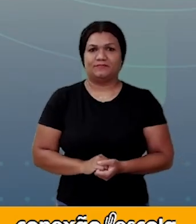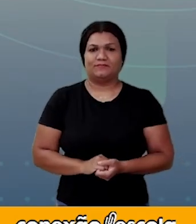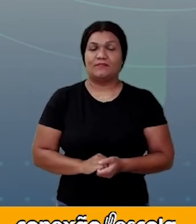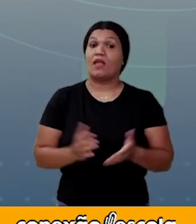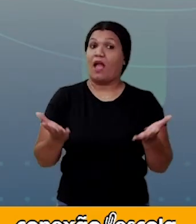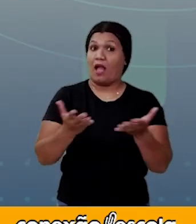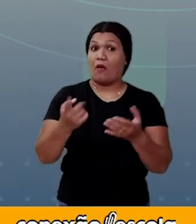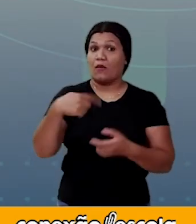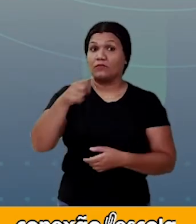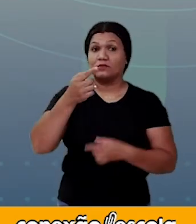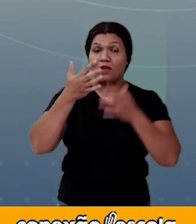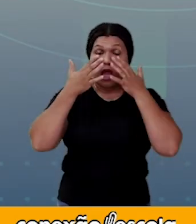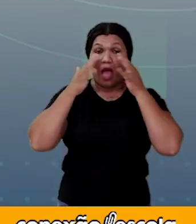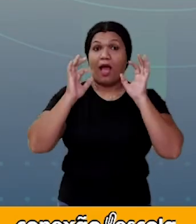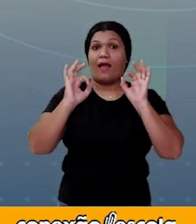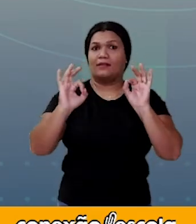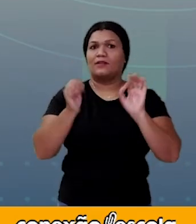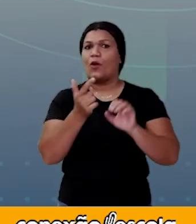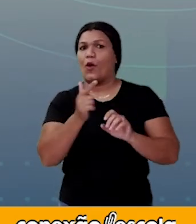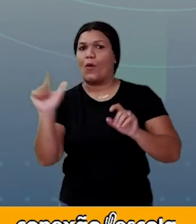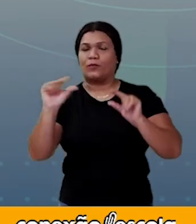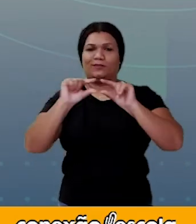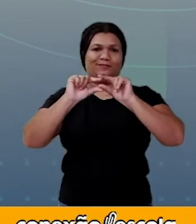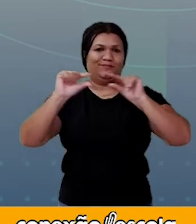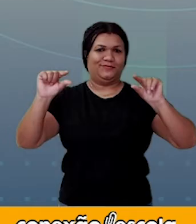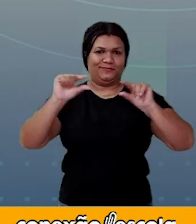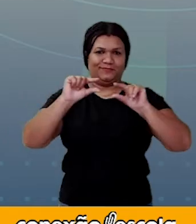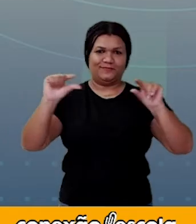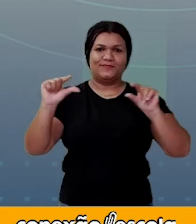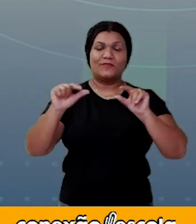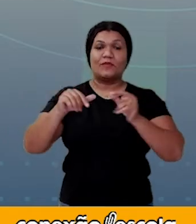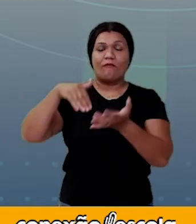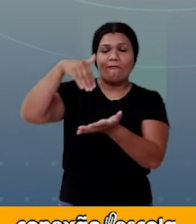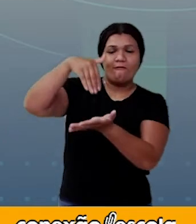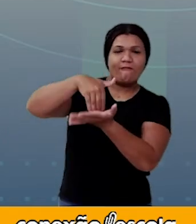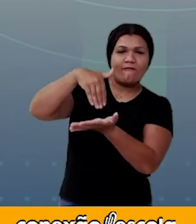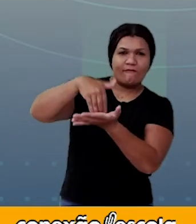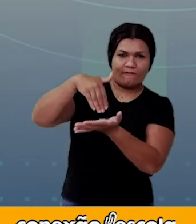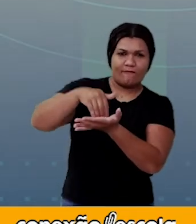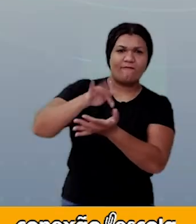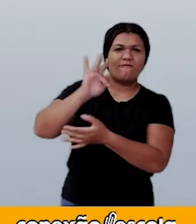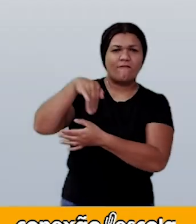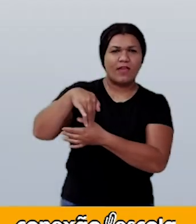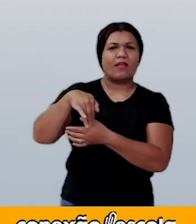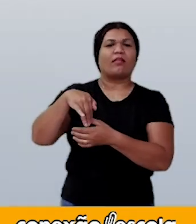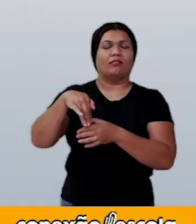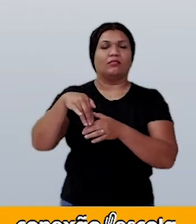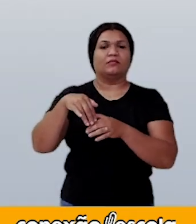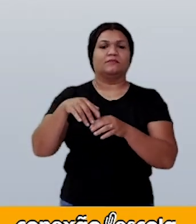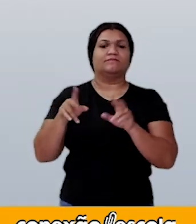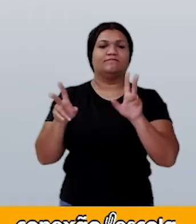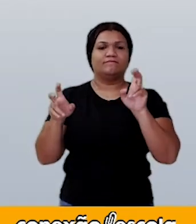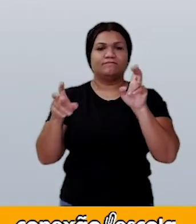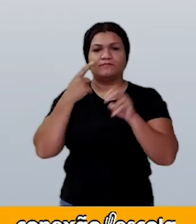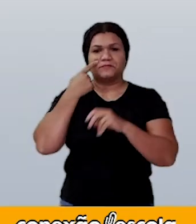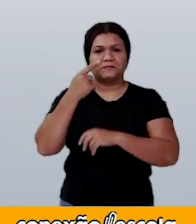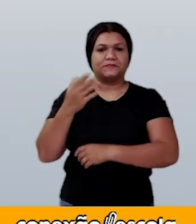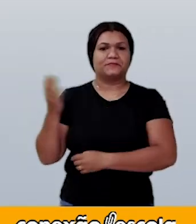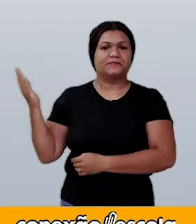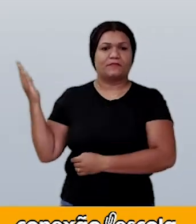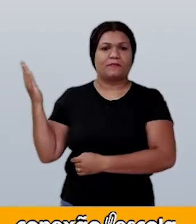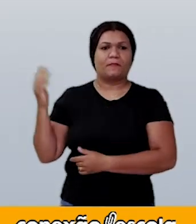Quero chamar a atenção também para outro trechinho, lá no finalzinho dessa citação, onde temos o